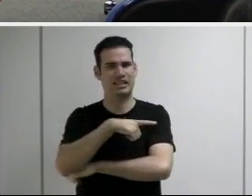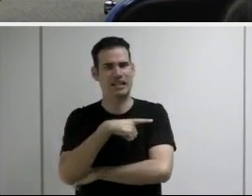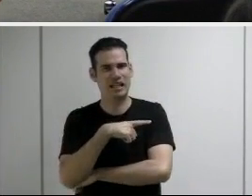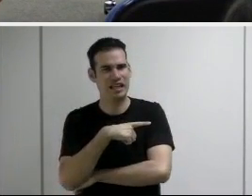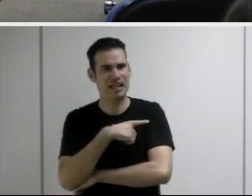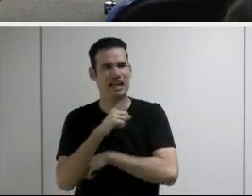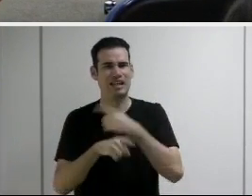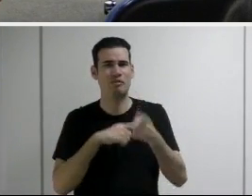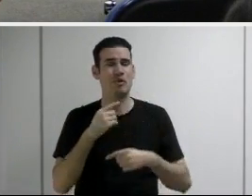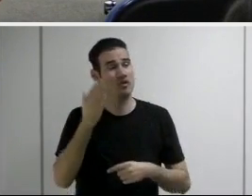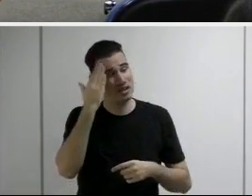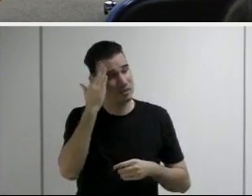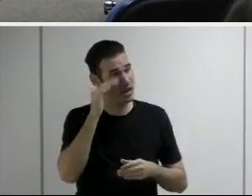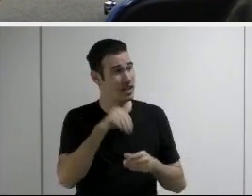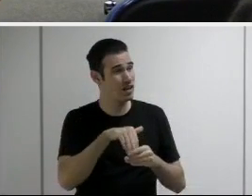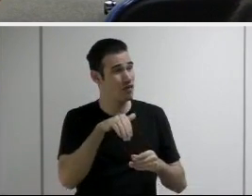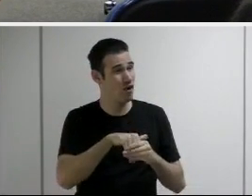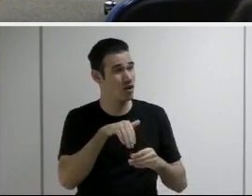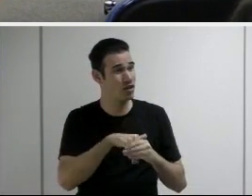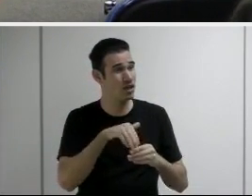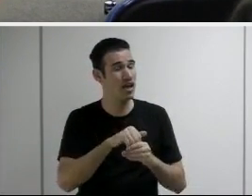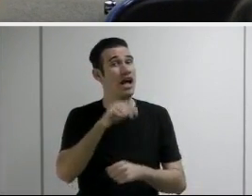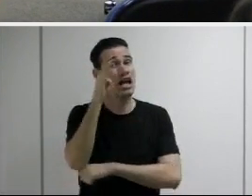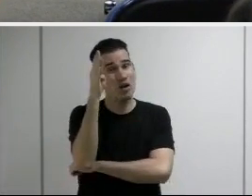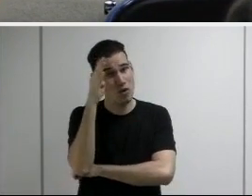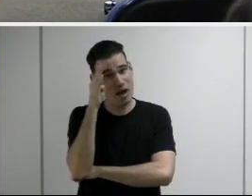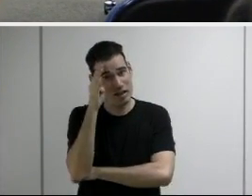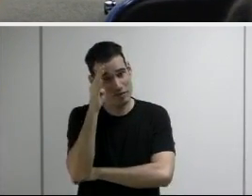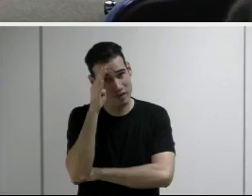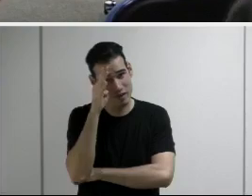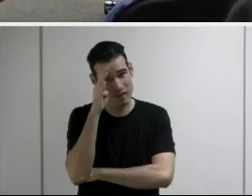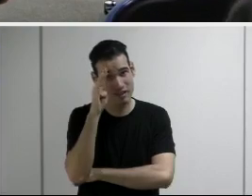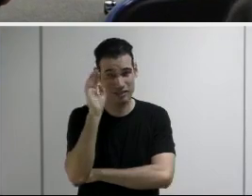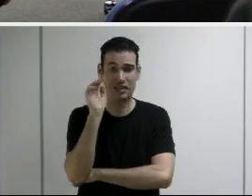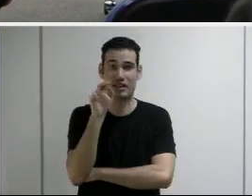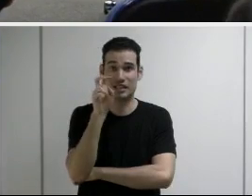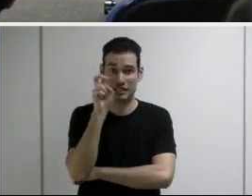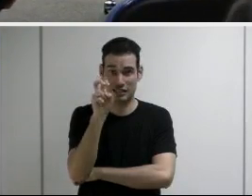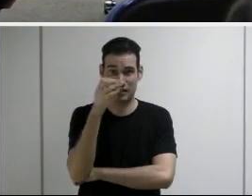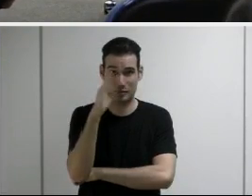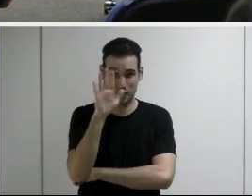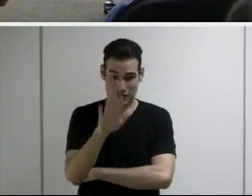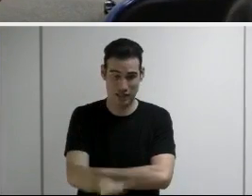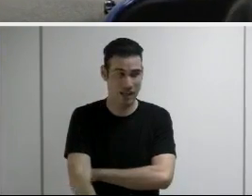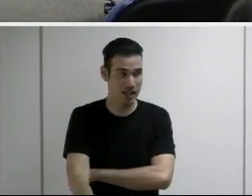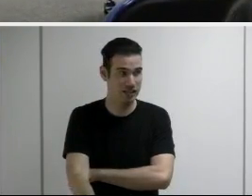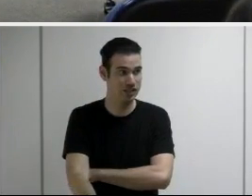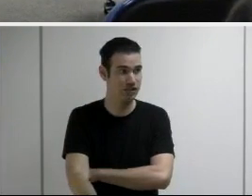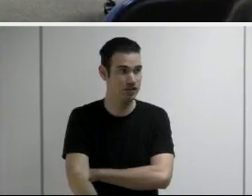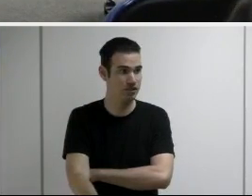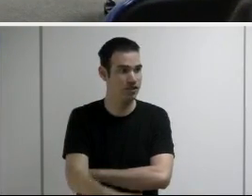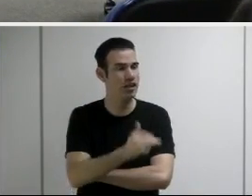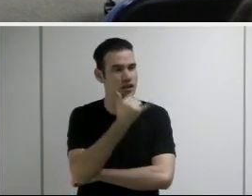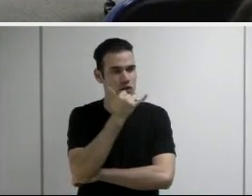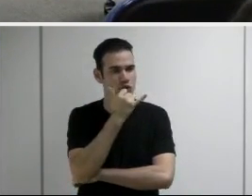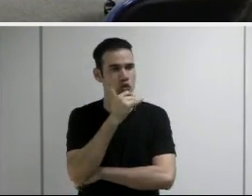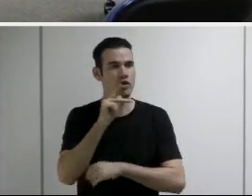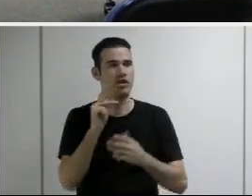mesmo quarta-feira, às 17h30. Só foi terça, claro. Terça,